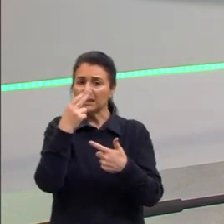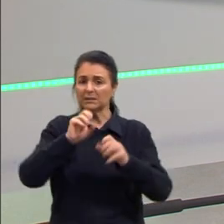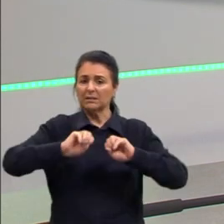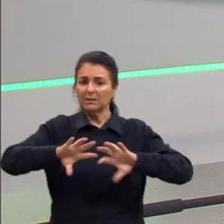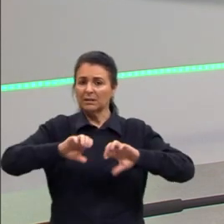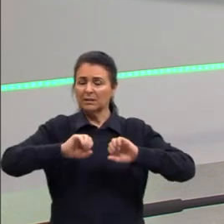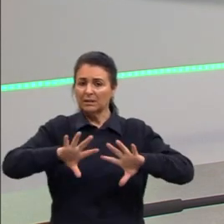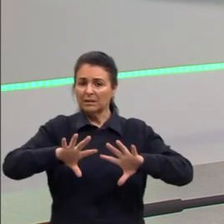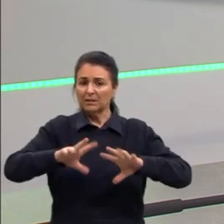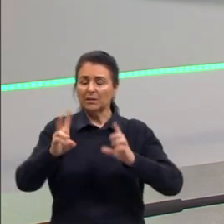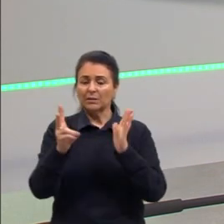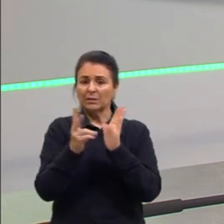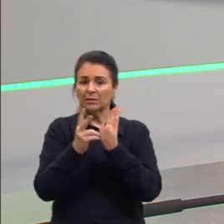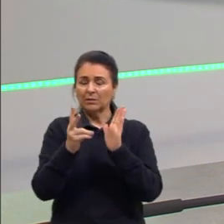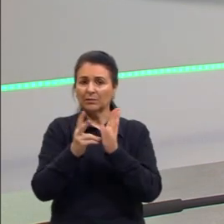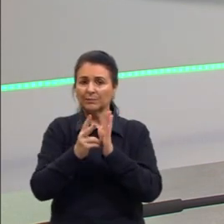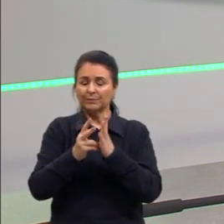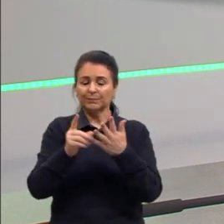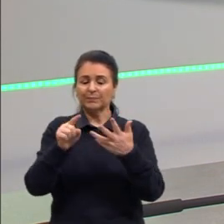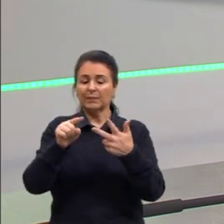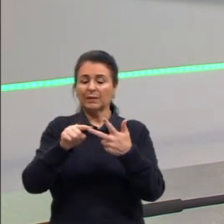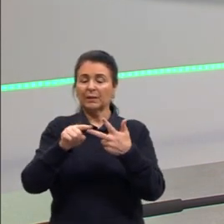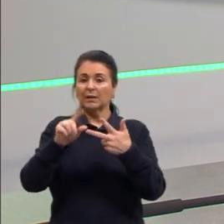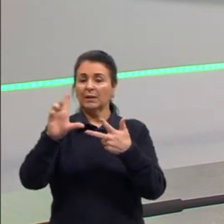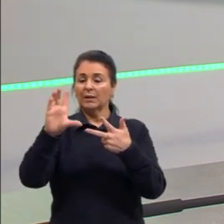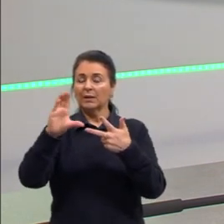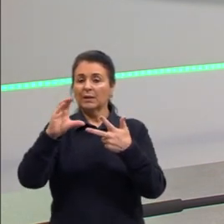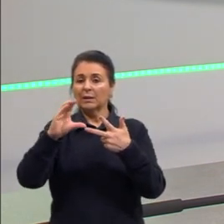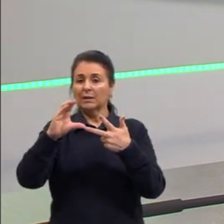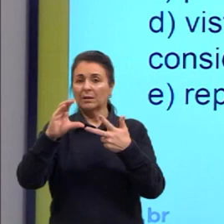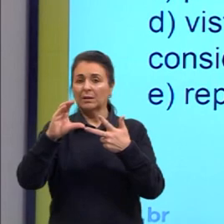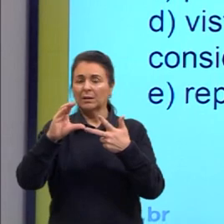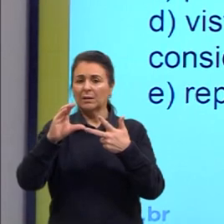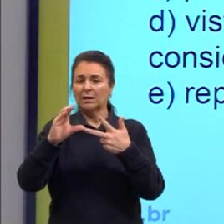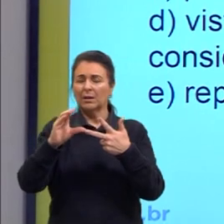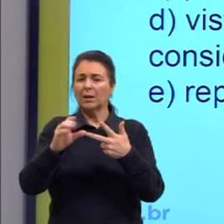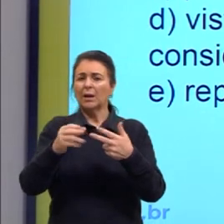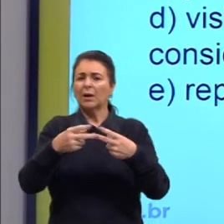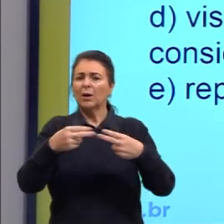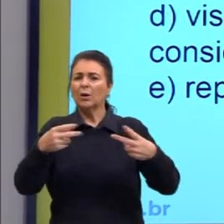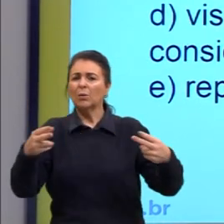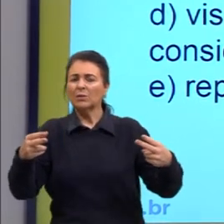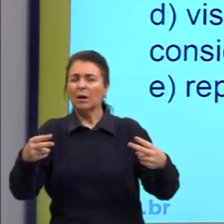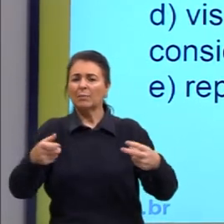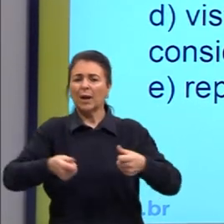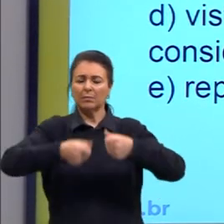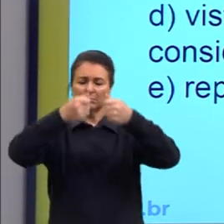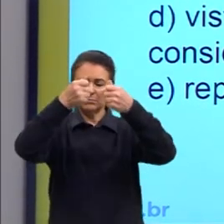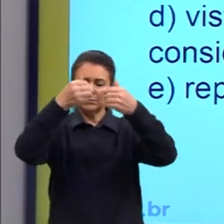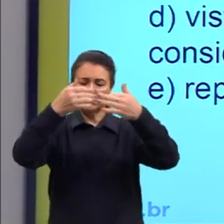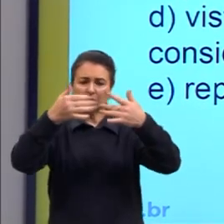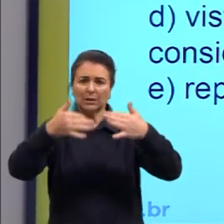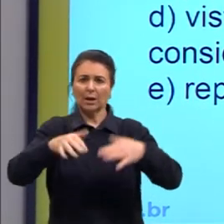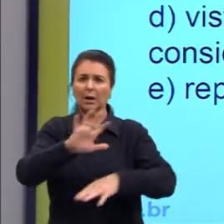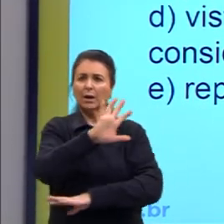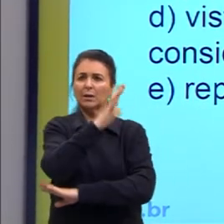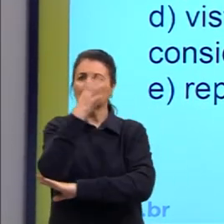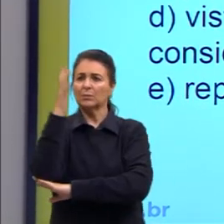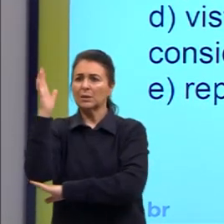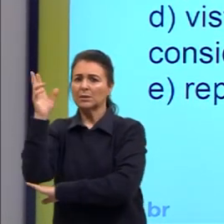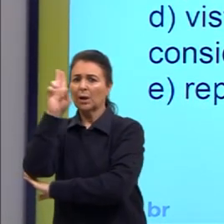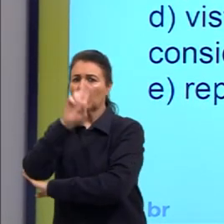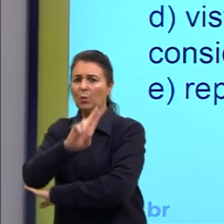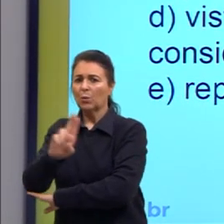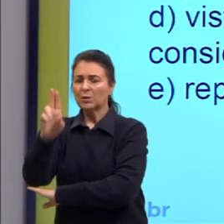né o indígena pretexto né letras e episódico para descrição da natureza ou seja utilizam o índia